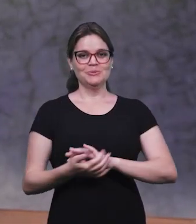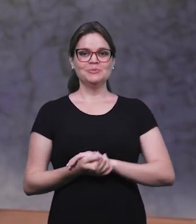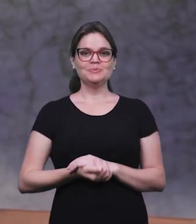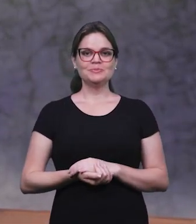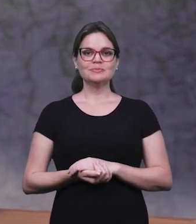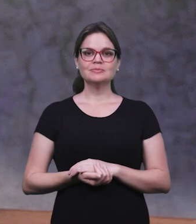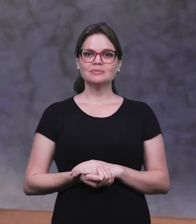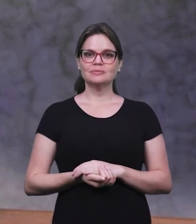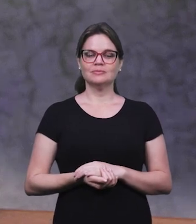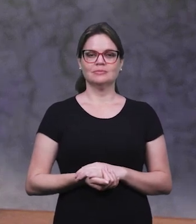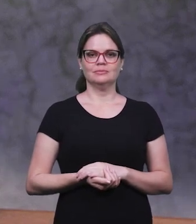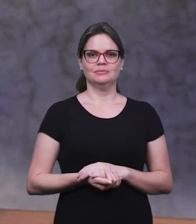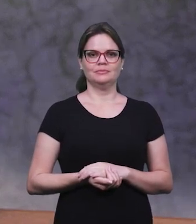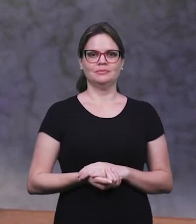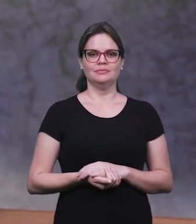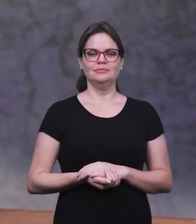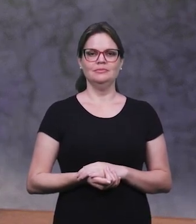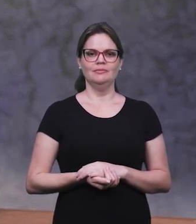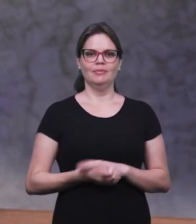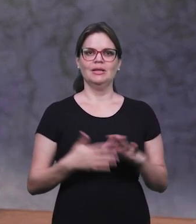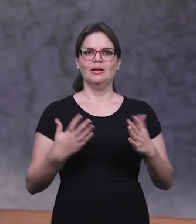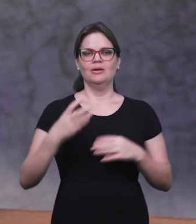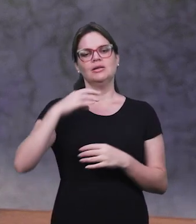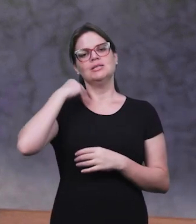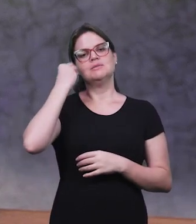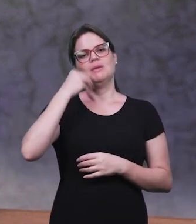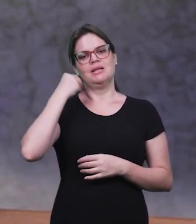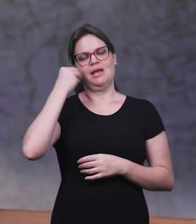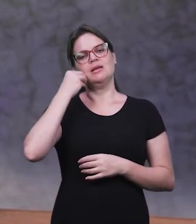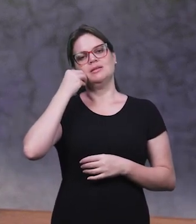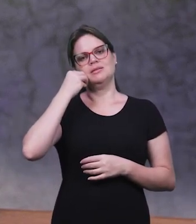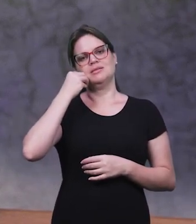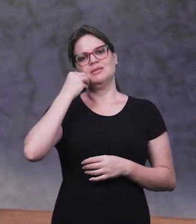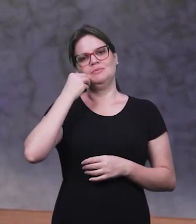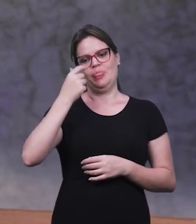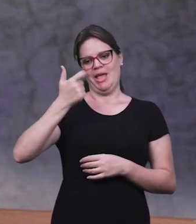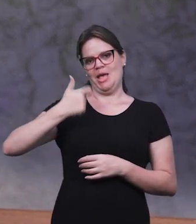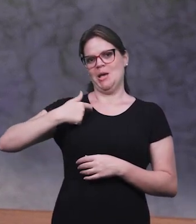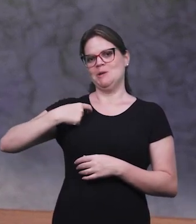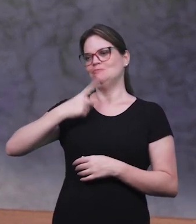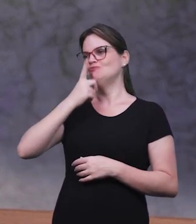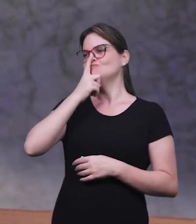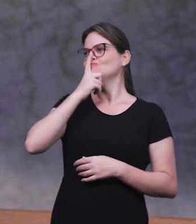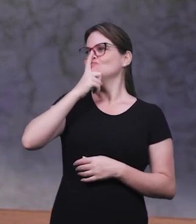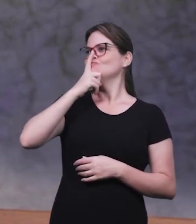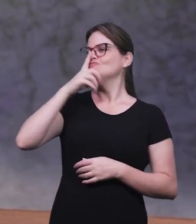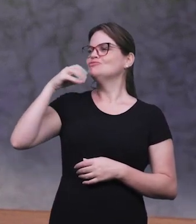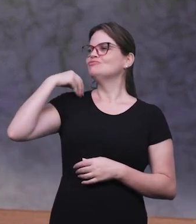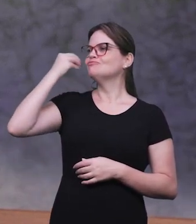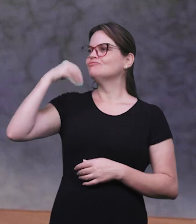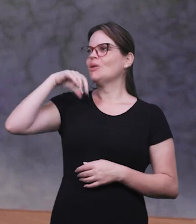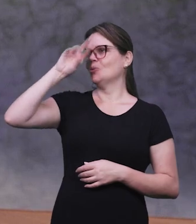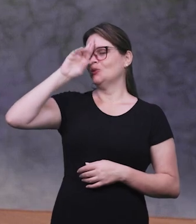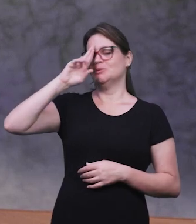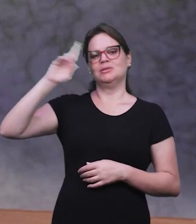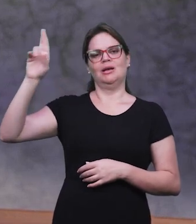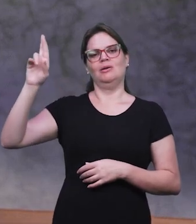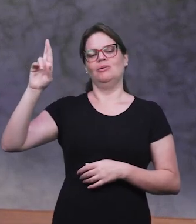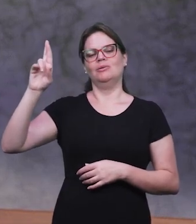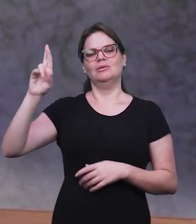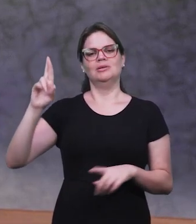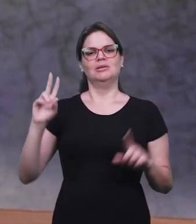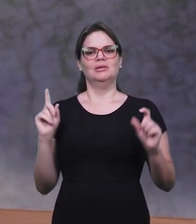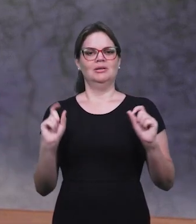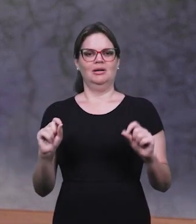uma operação que vem de cima do céu. Ela não é da terra. Então, Paulo, quando diz aqui,